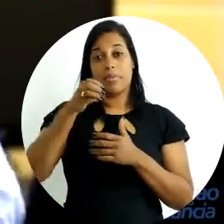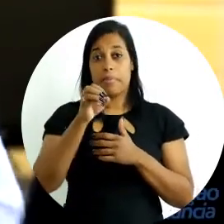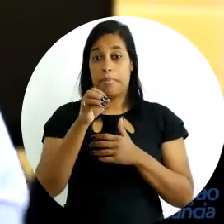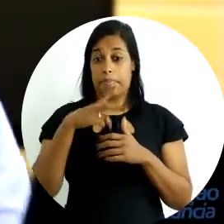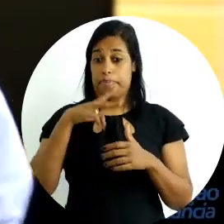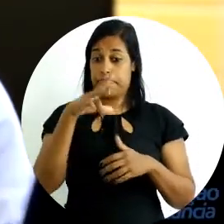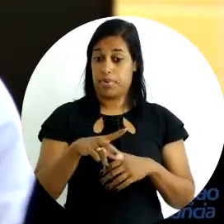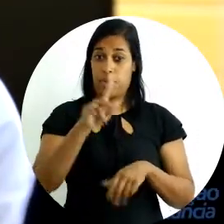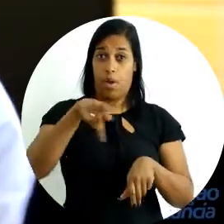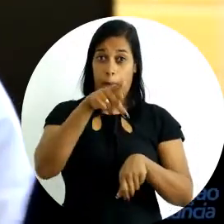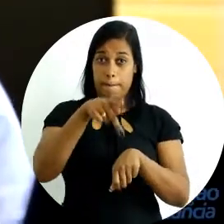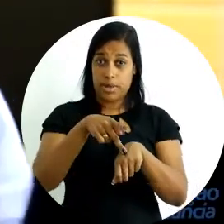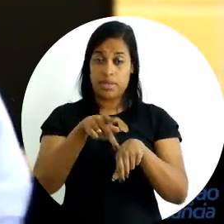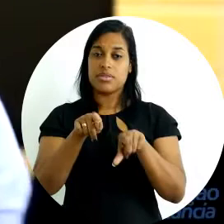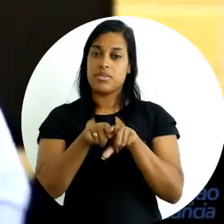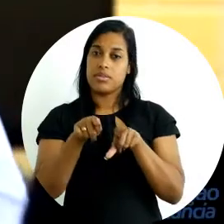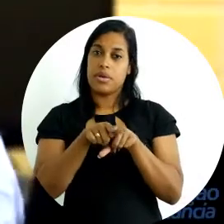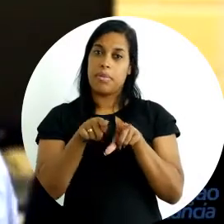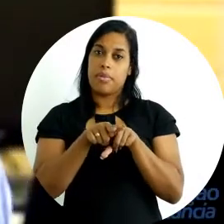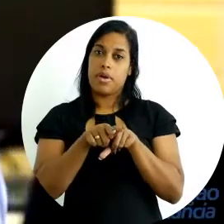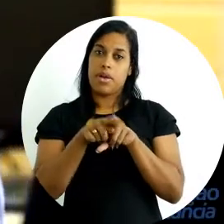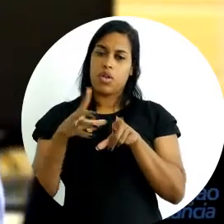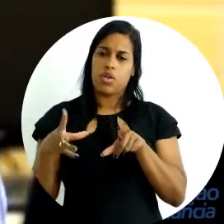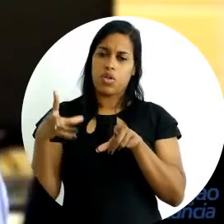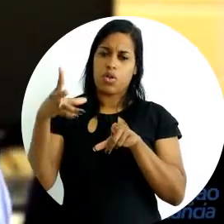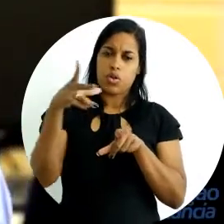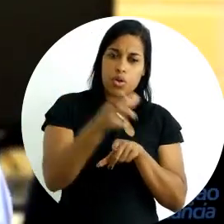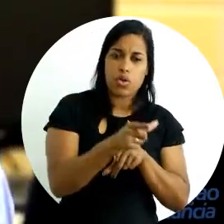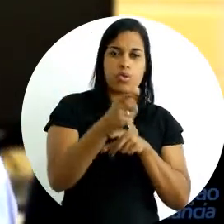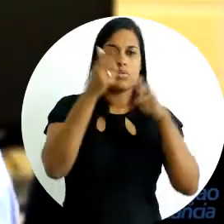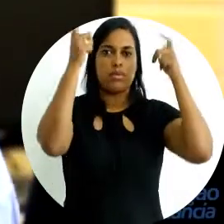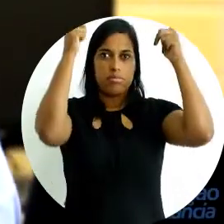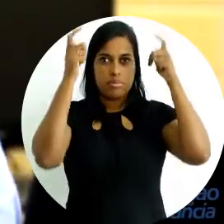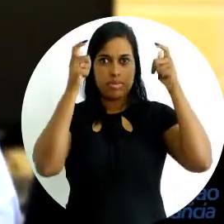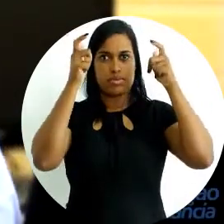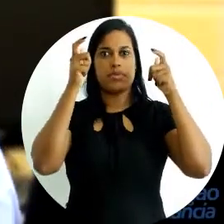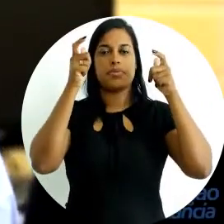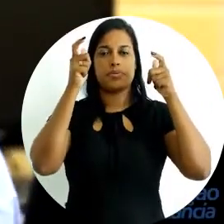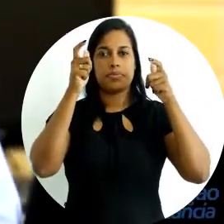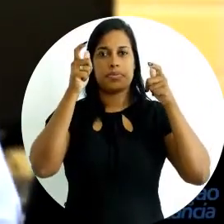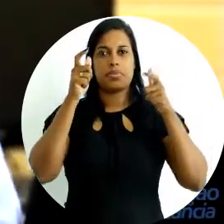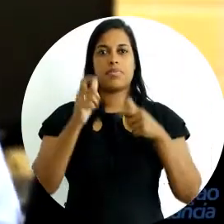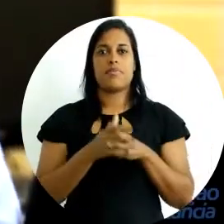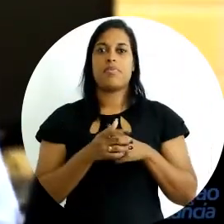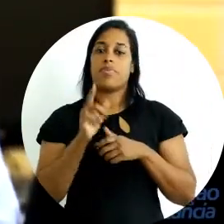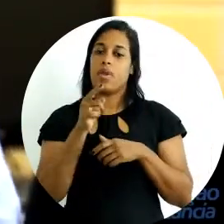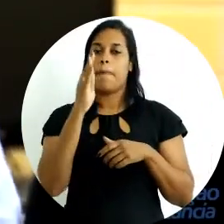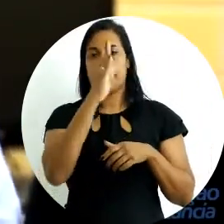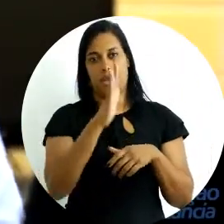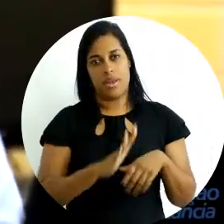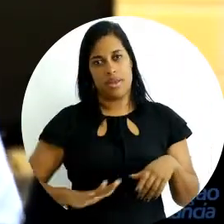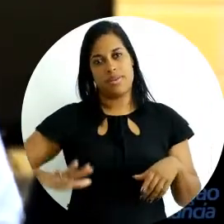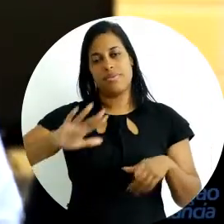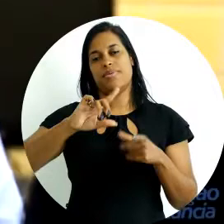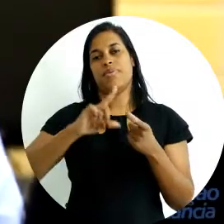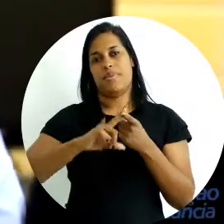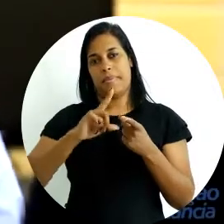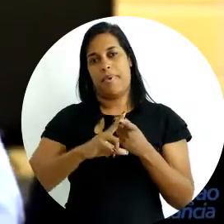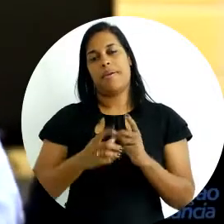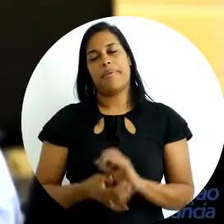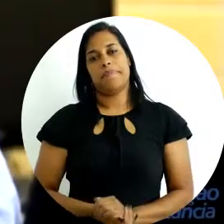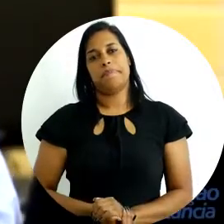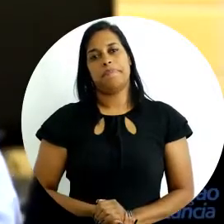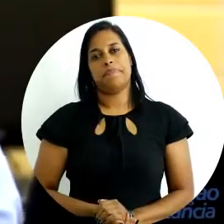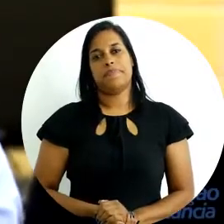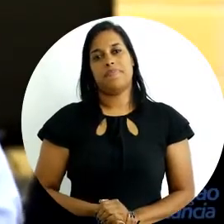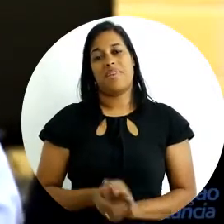da metrópole Portugal, como de todo o seu império ultramarino, que inclui, nesse caso, o Brasil.